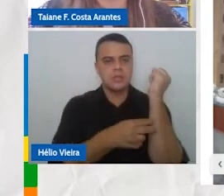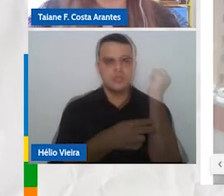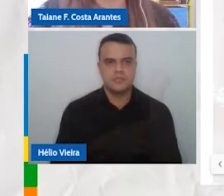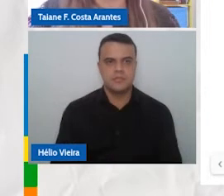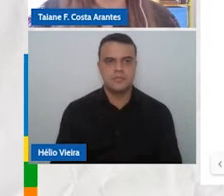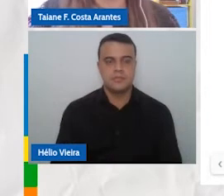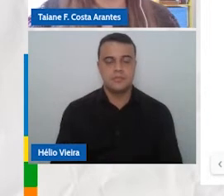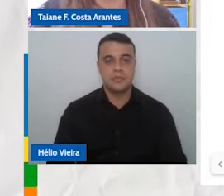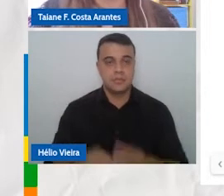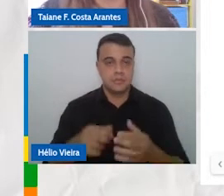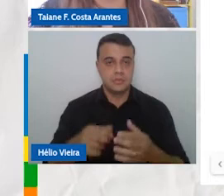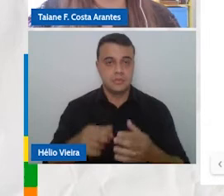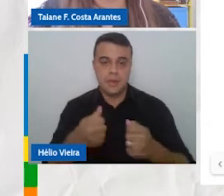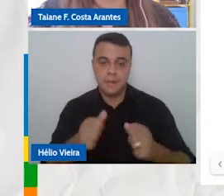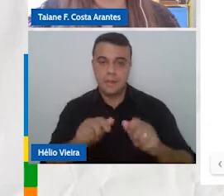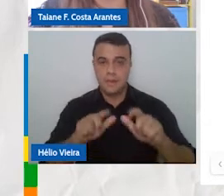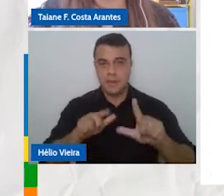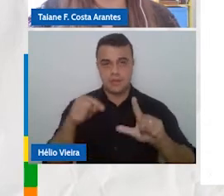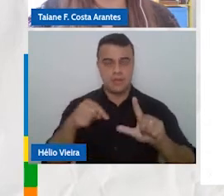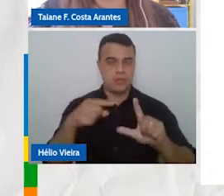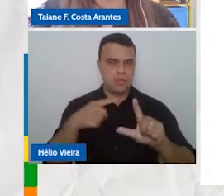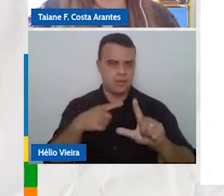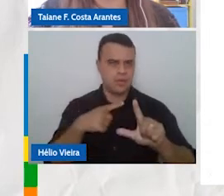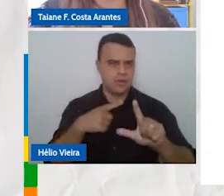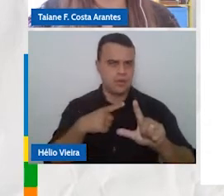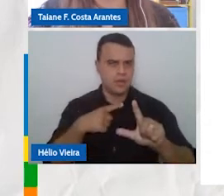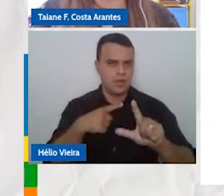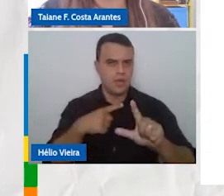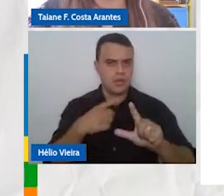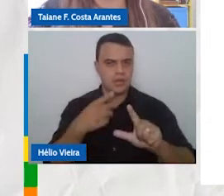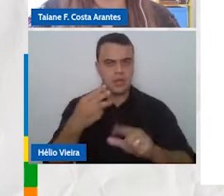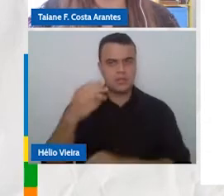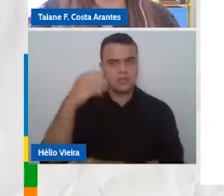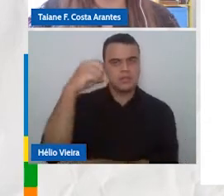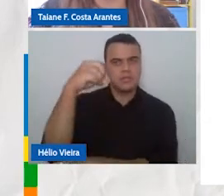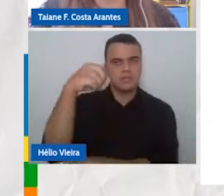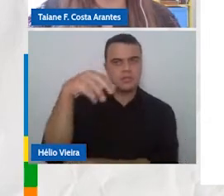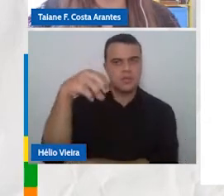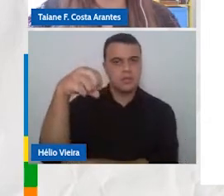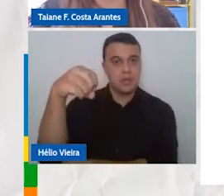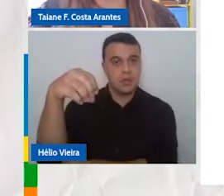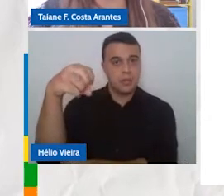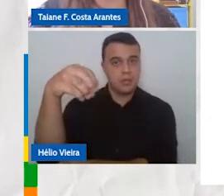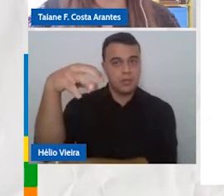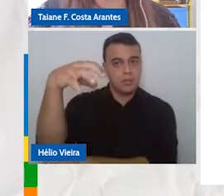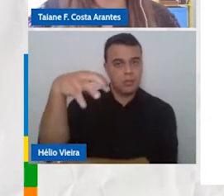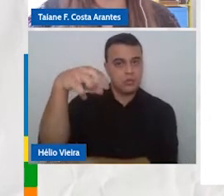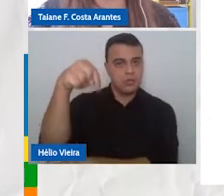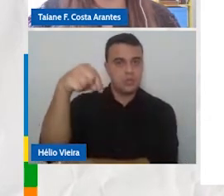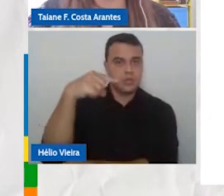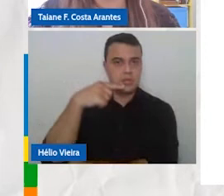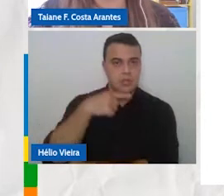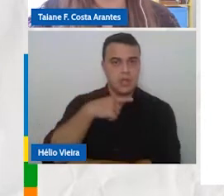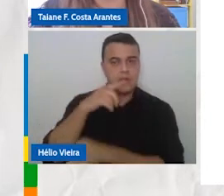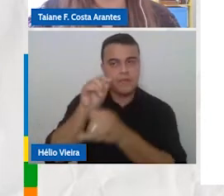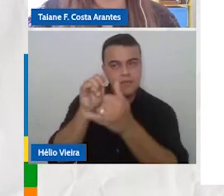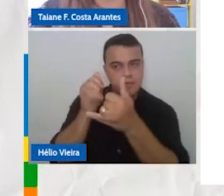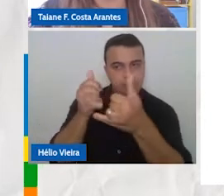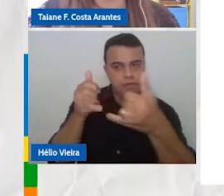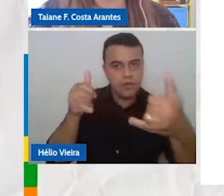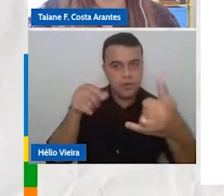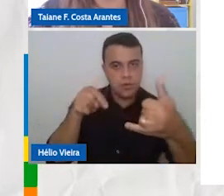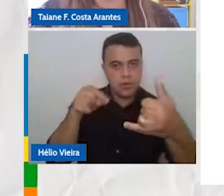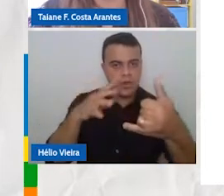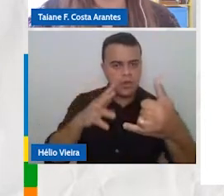edificações. Em primeiro plano, temos 3 postes de onde saem os fios de eletricidade que